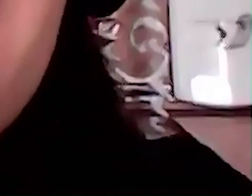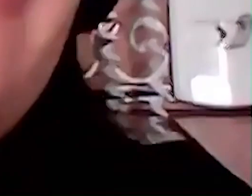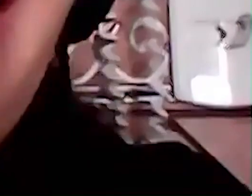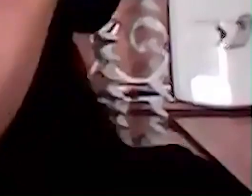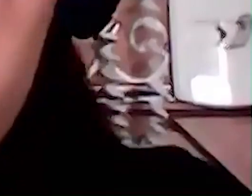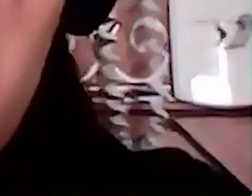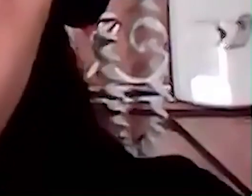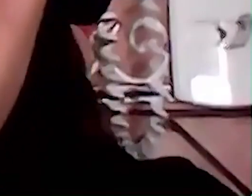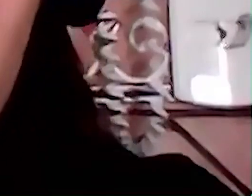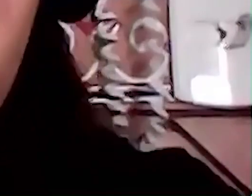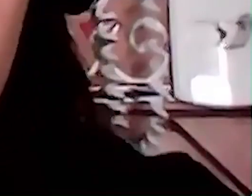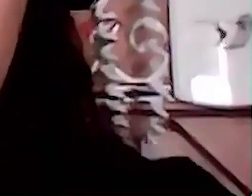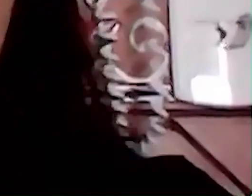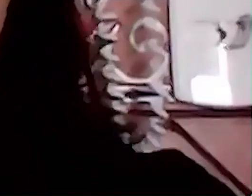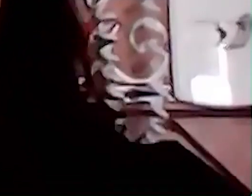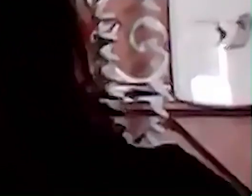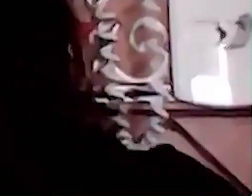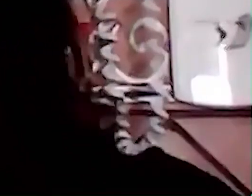da história da Varig.